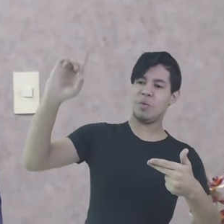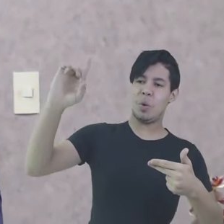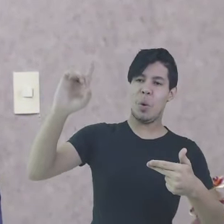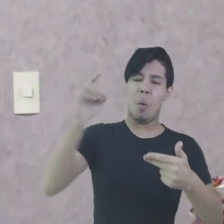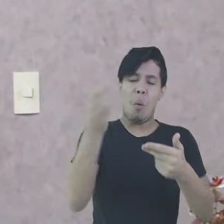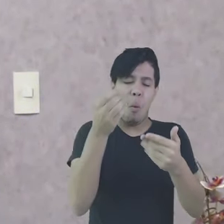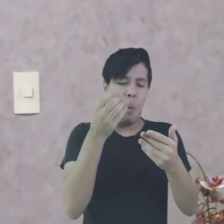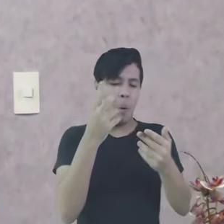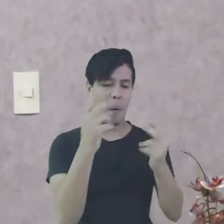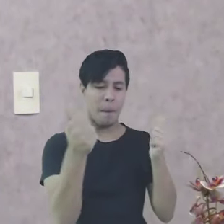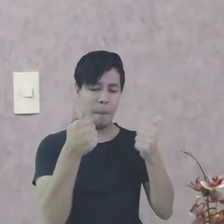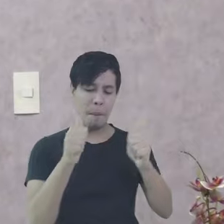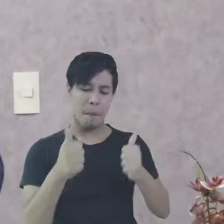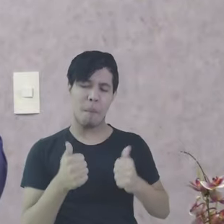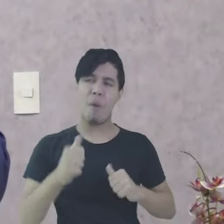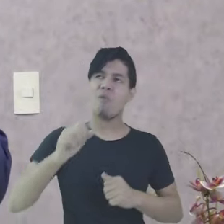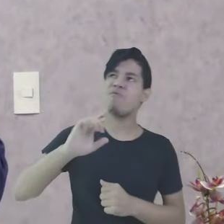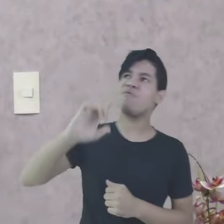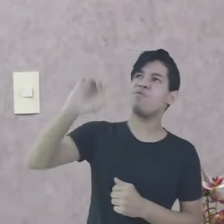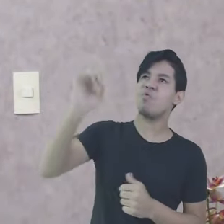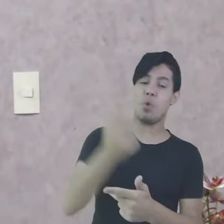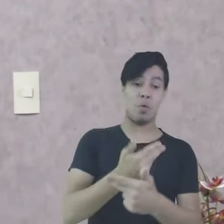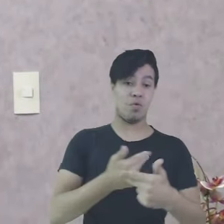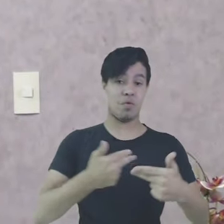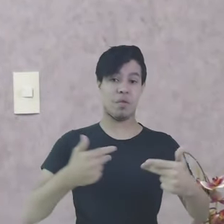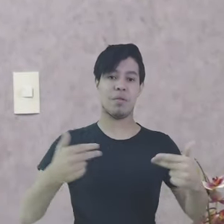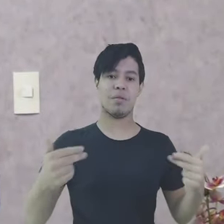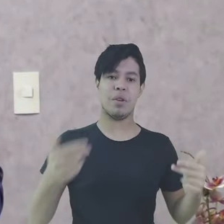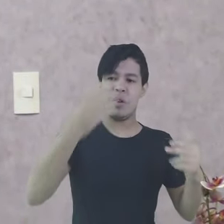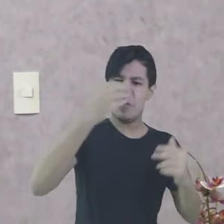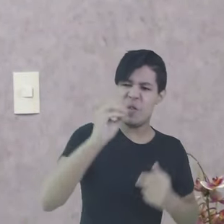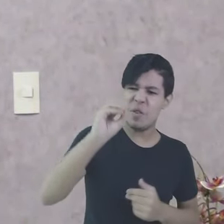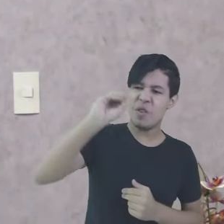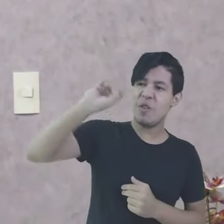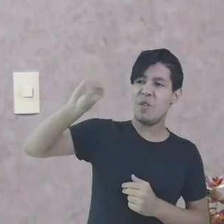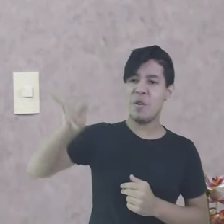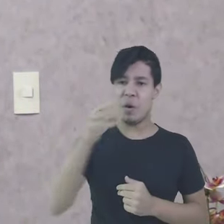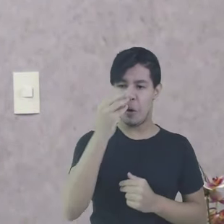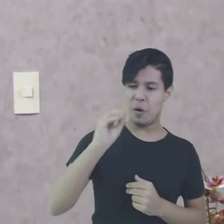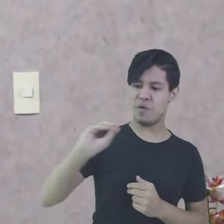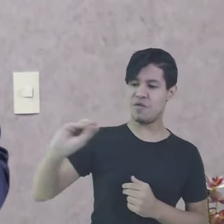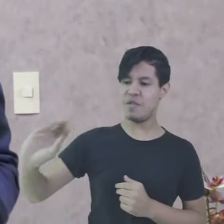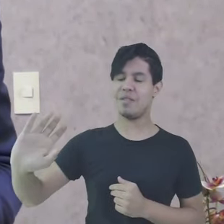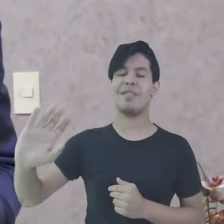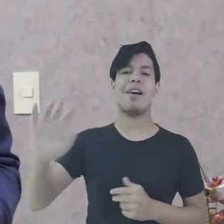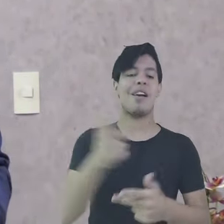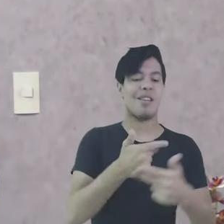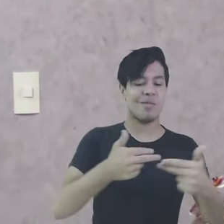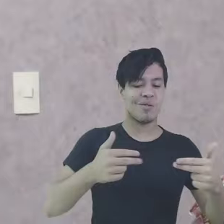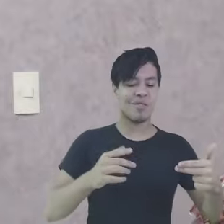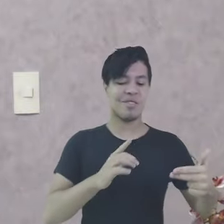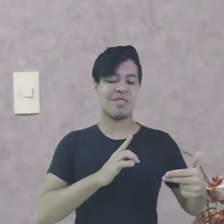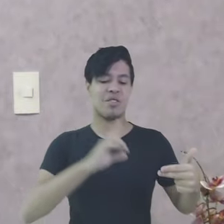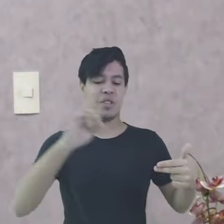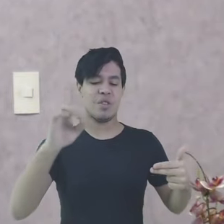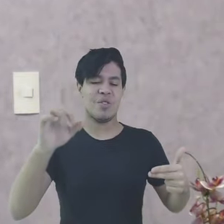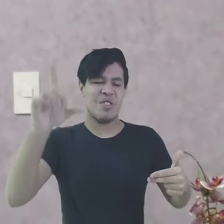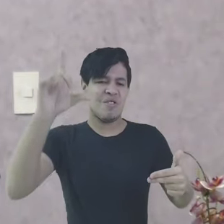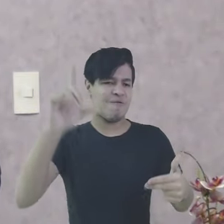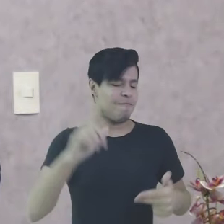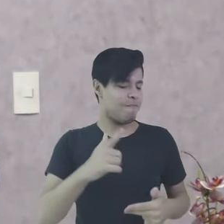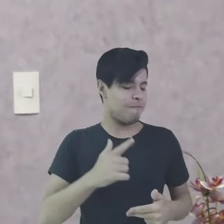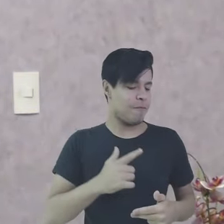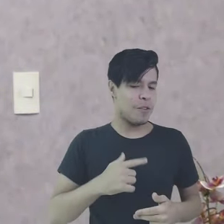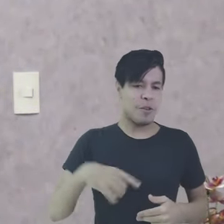glória. Se eles não forem revestidos, se eles rejeitaram esta glória hoje, e eles vivessem para sempre, viveriam atormentados pela glória de